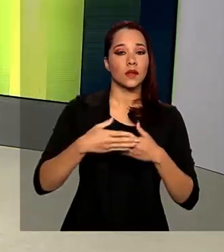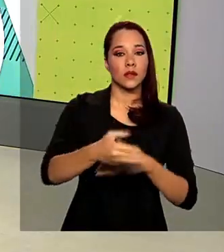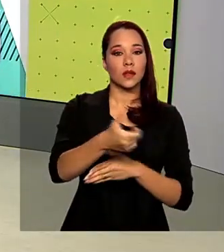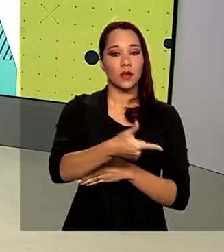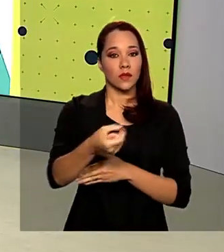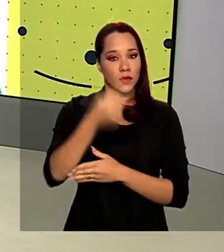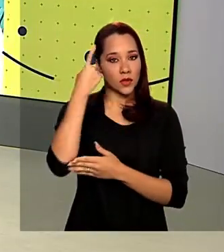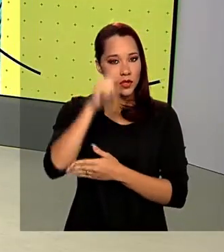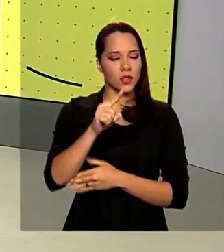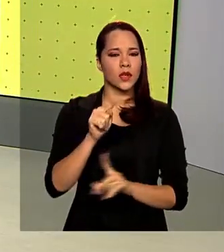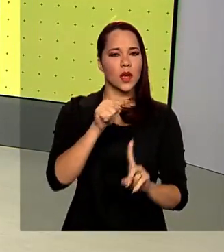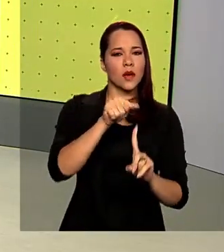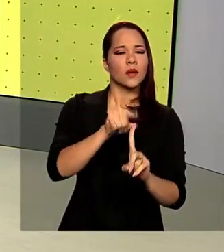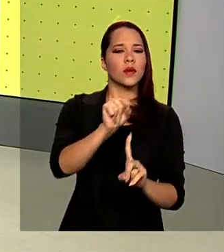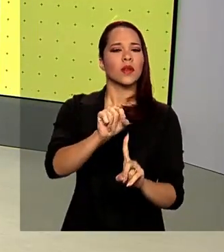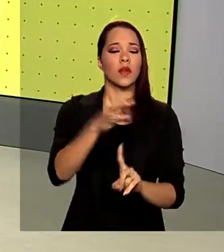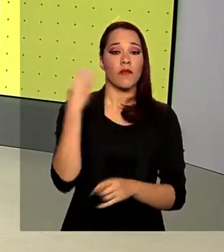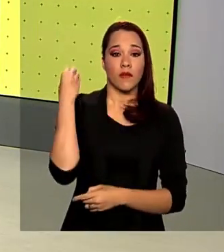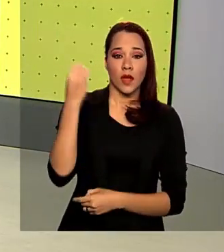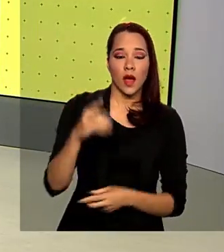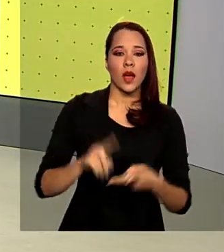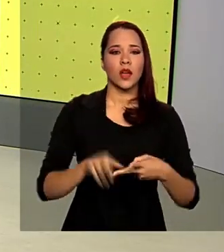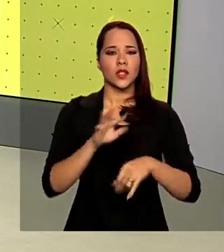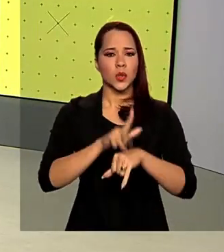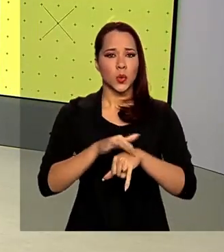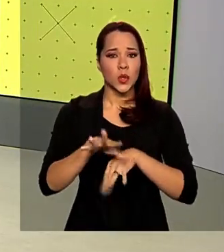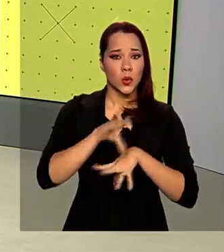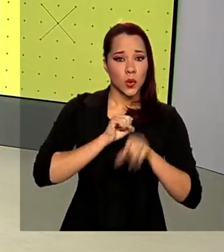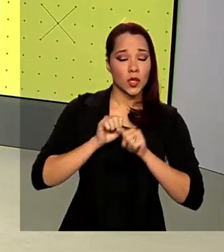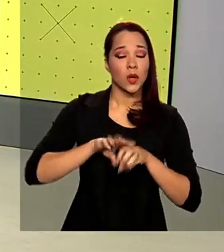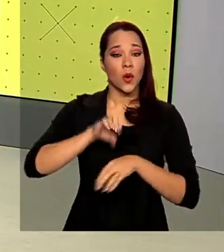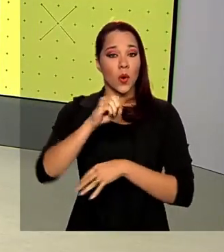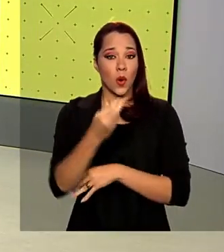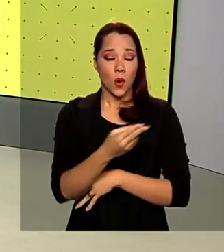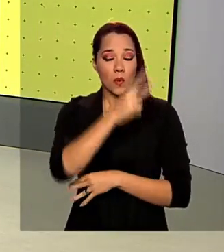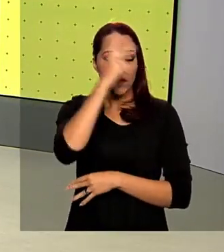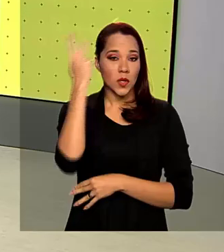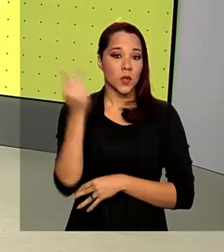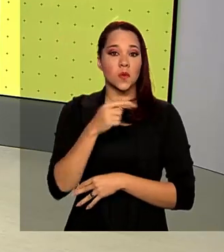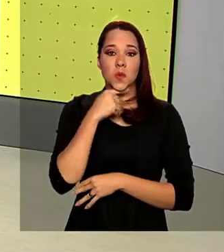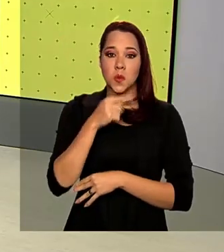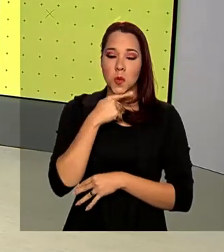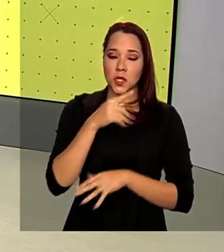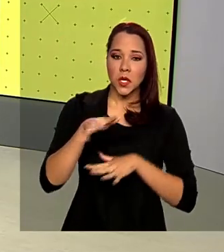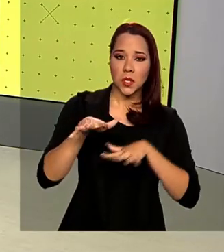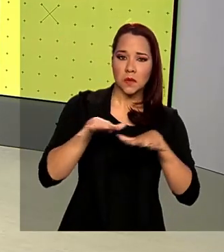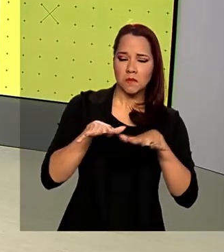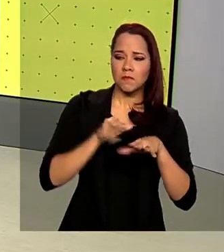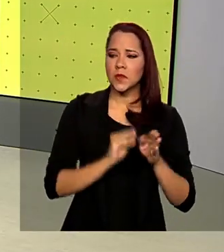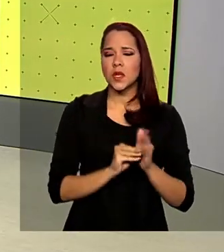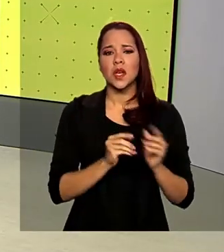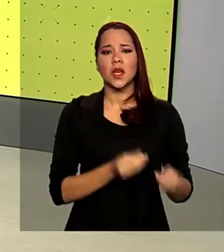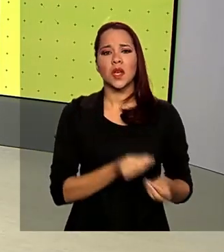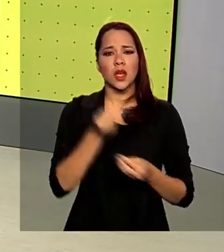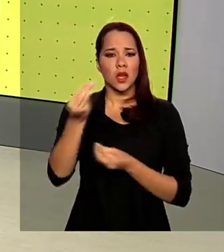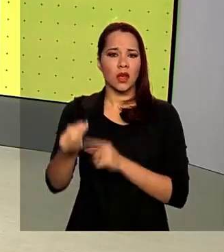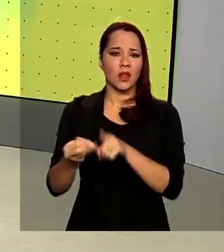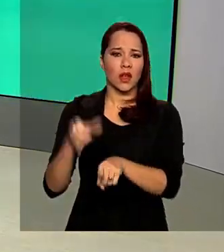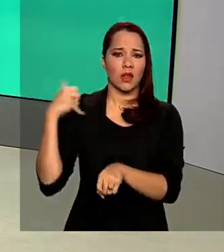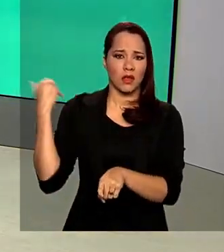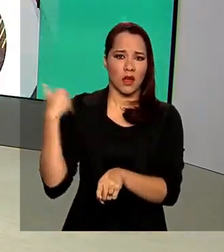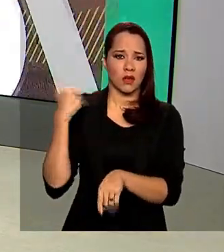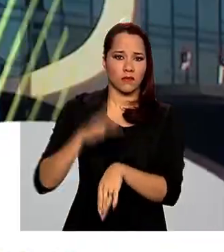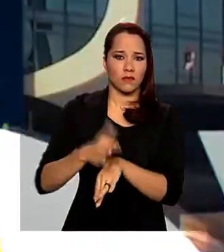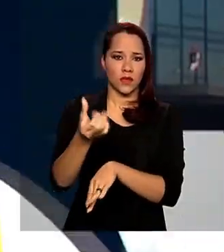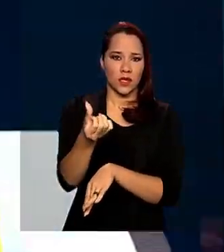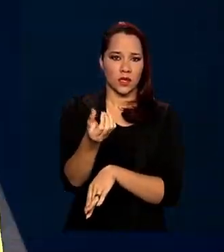dias e se aplica em casos de viagem, doença contagiosa ou impossibilidade de locomoção do beneficiário com mais de 60